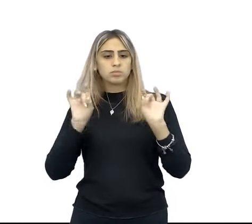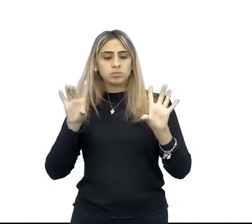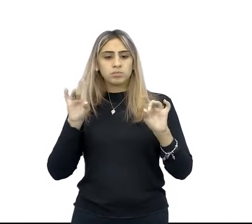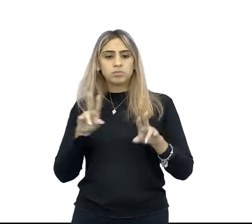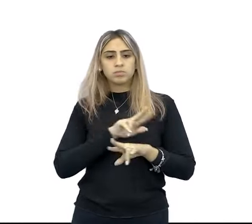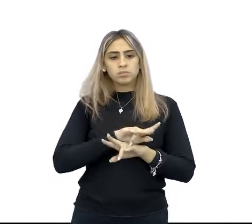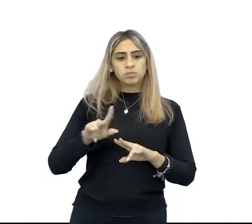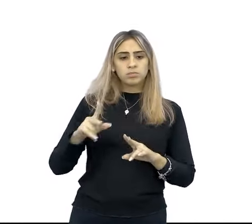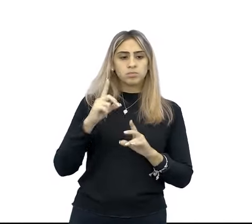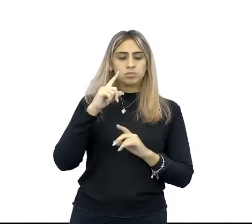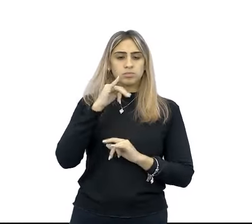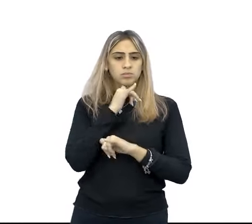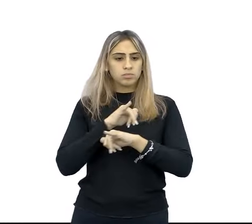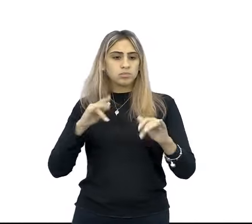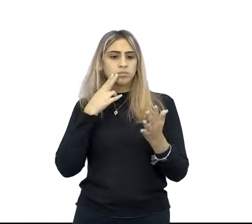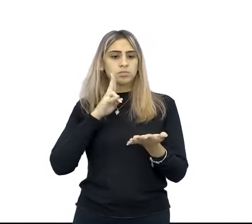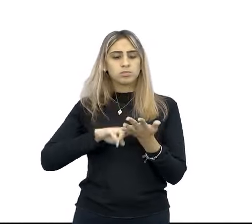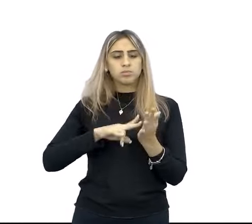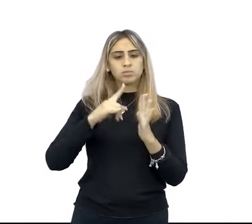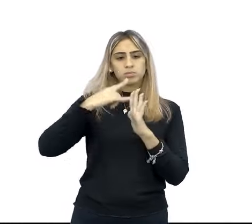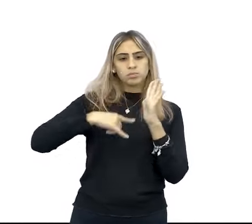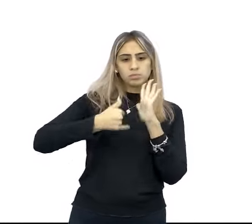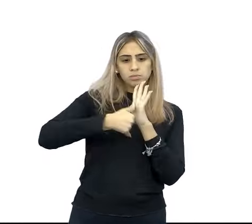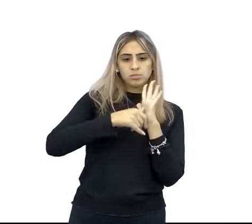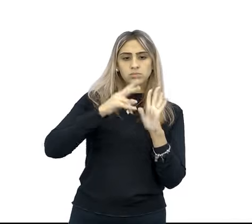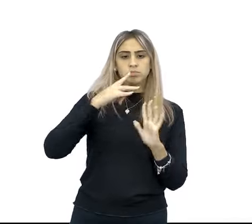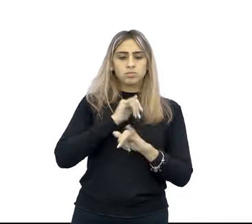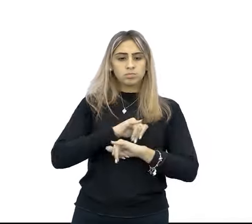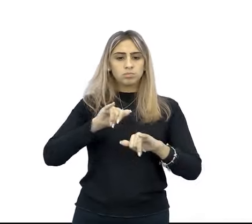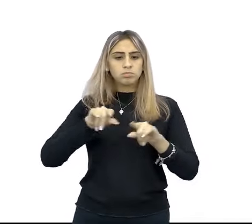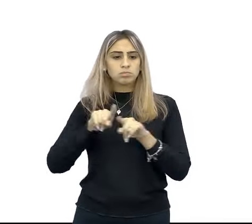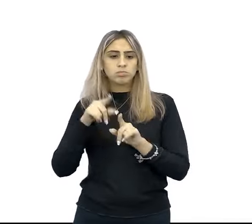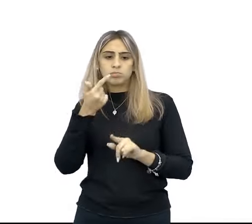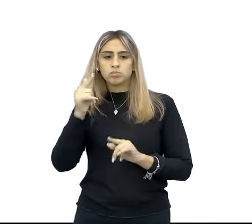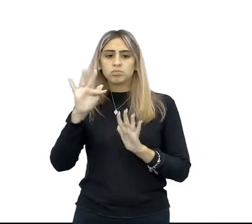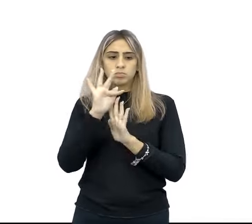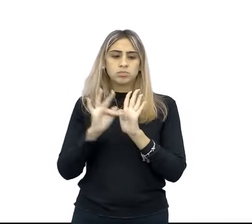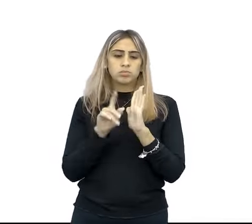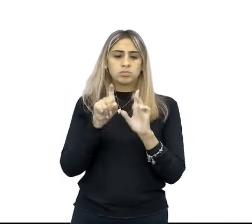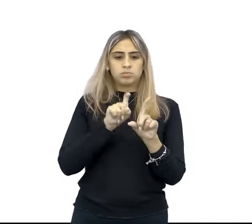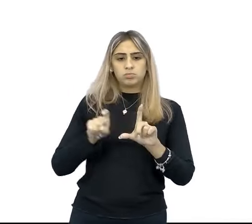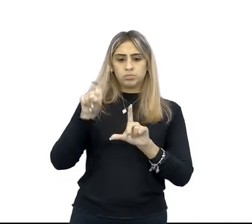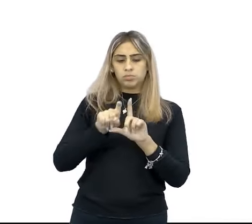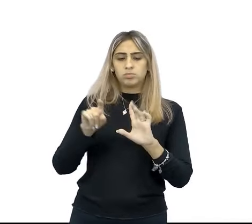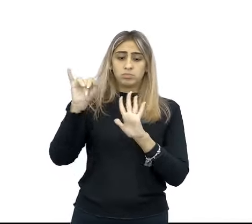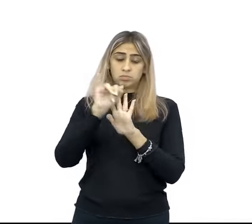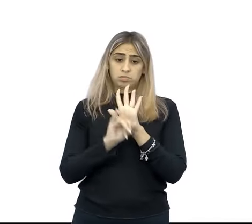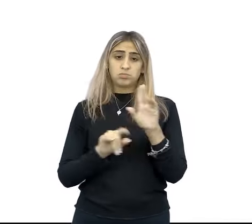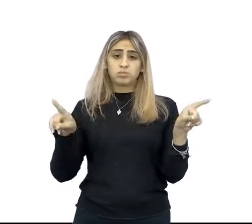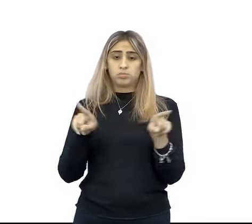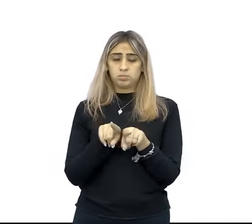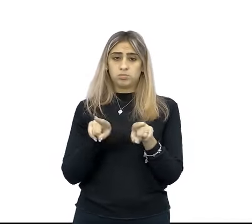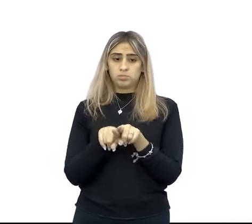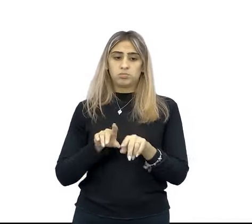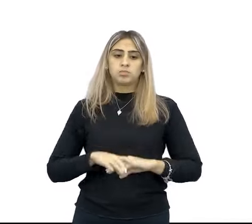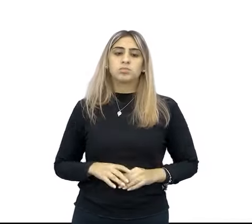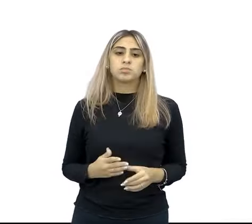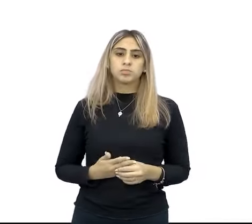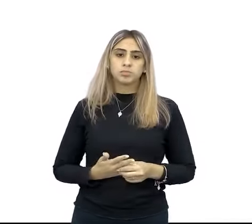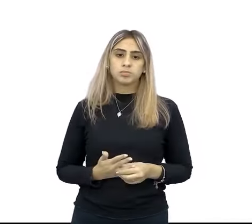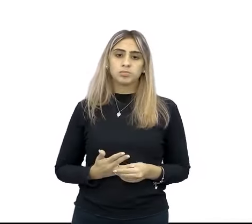específica de bilhetes, recados, avisos, cartas, receitas, relatos, entre outros textos digitais ou